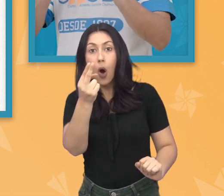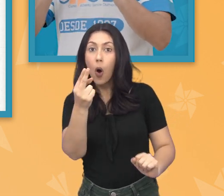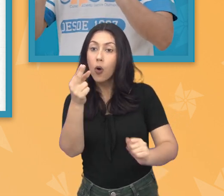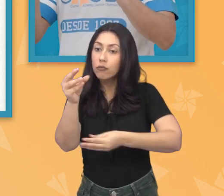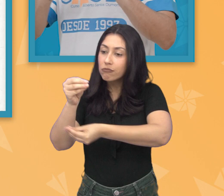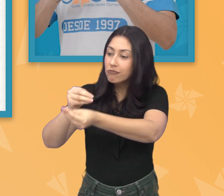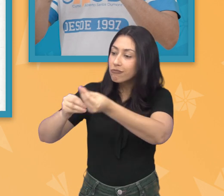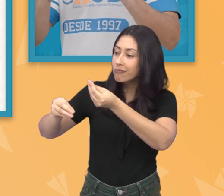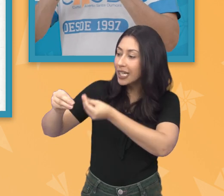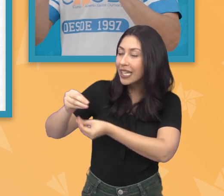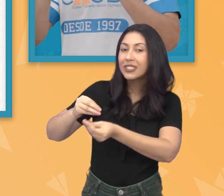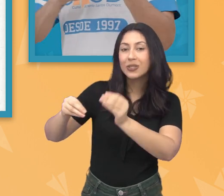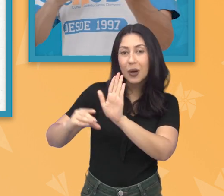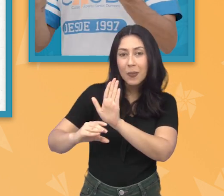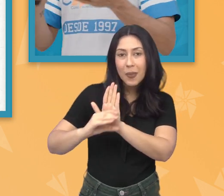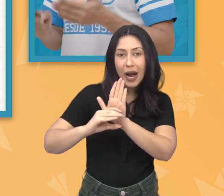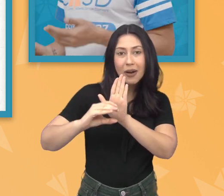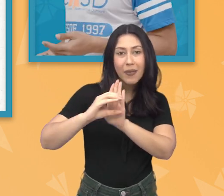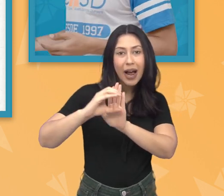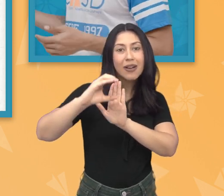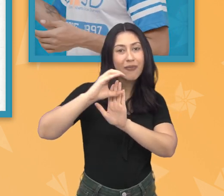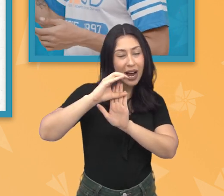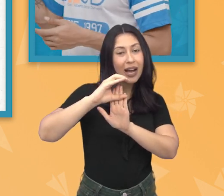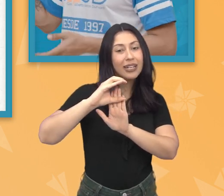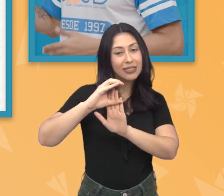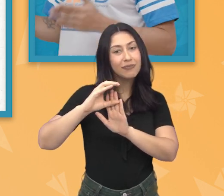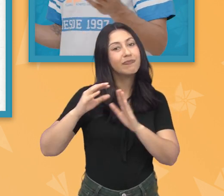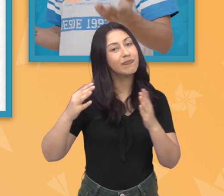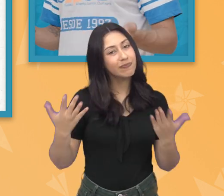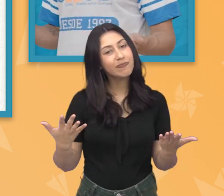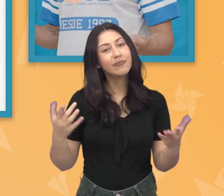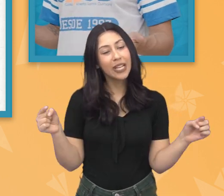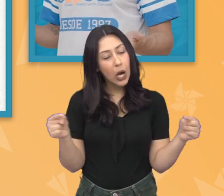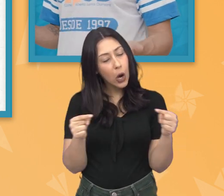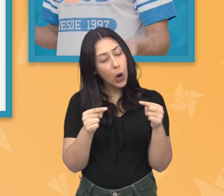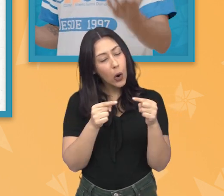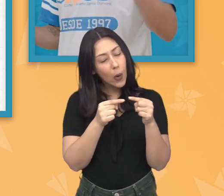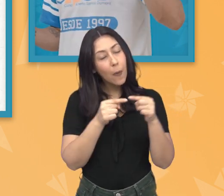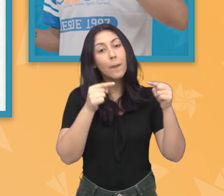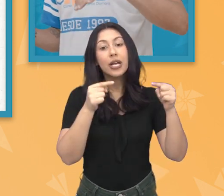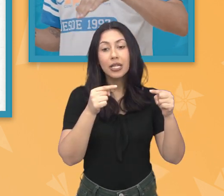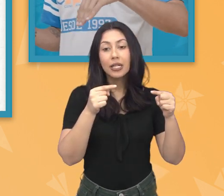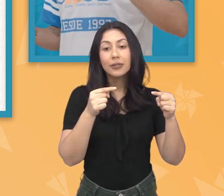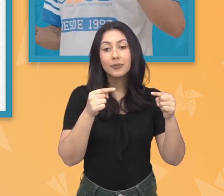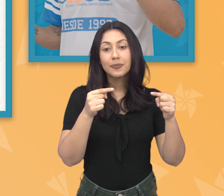visualmente essa classificação das misturas, né, e tem muito vinculado